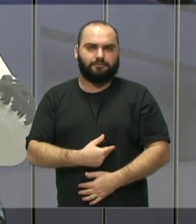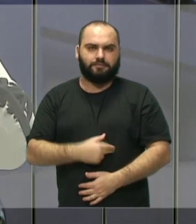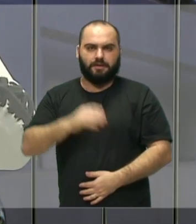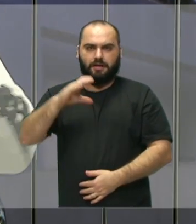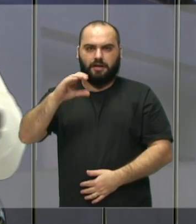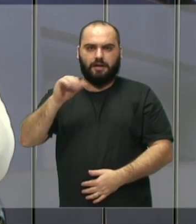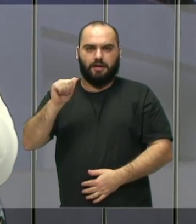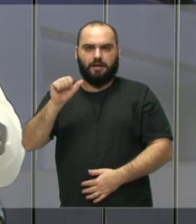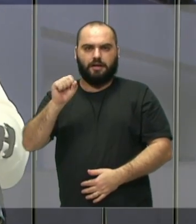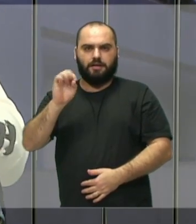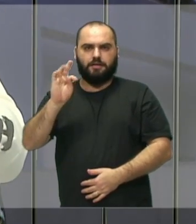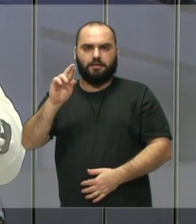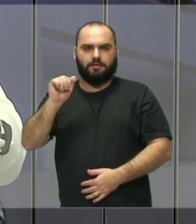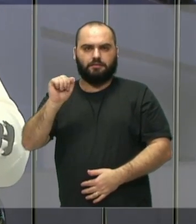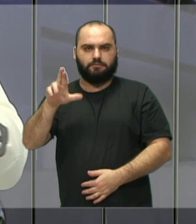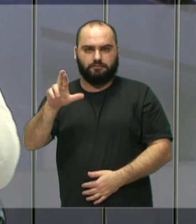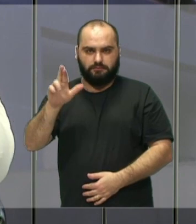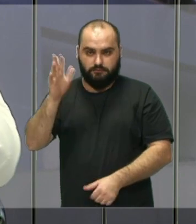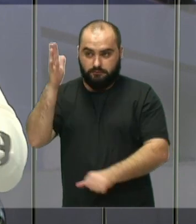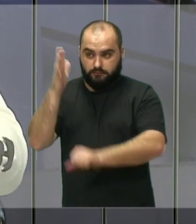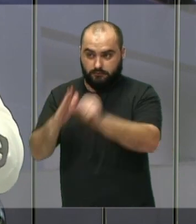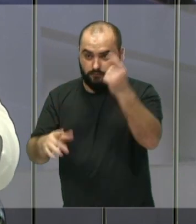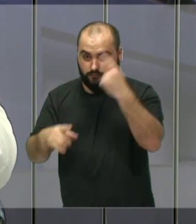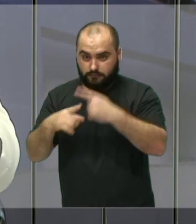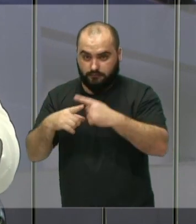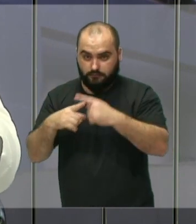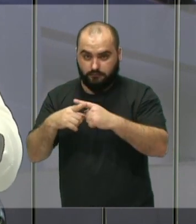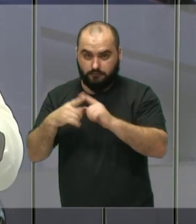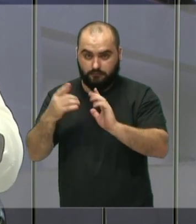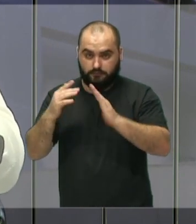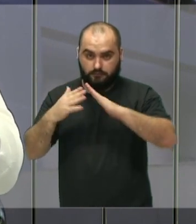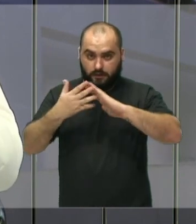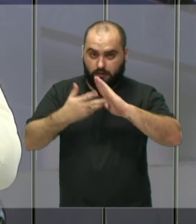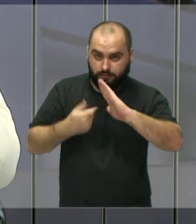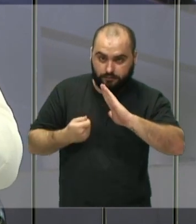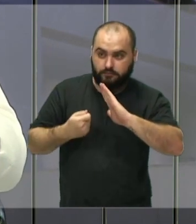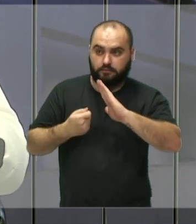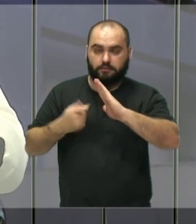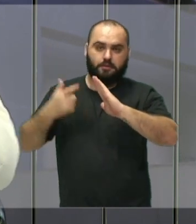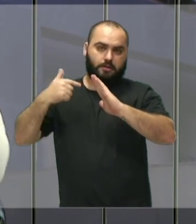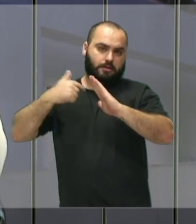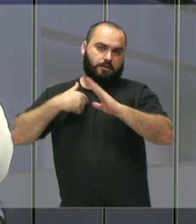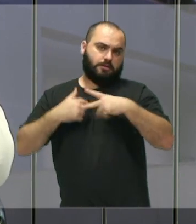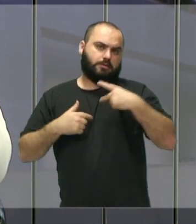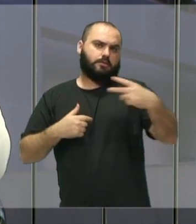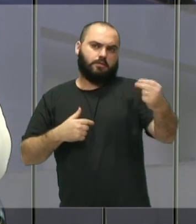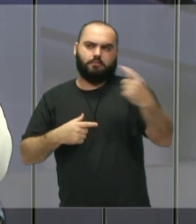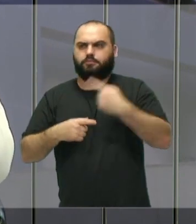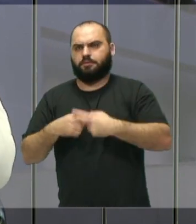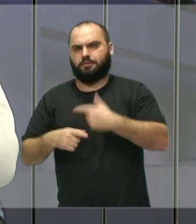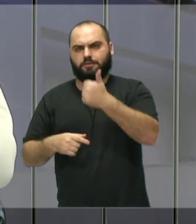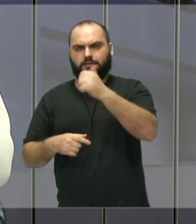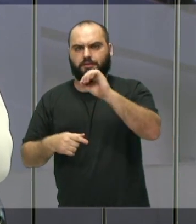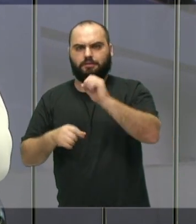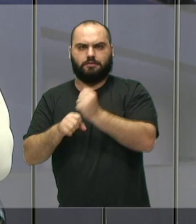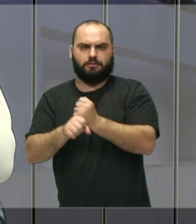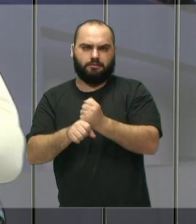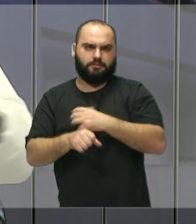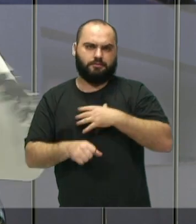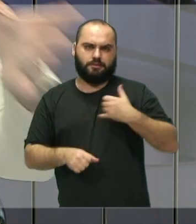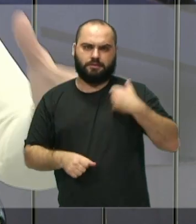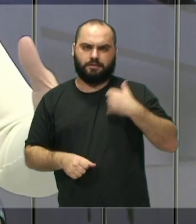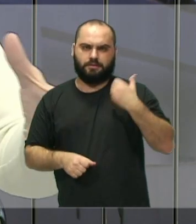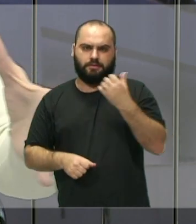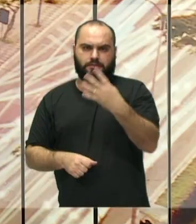pela primeira vez, eu, na época, me retirei da associação, porque eu já estava também há 10 anos na associação, né? Eu tenho 49 anos,